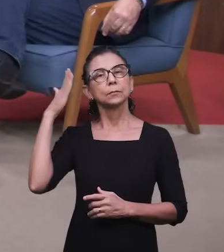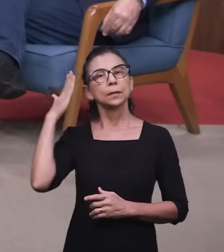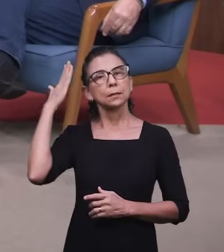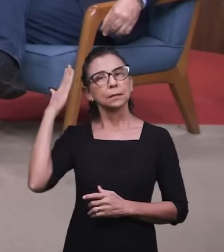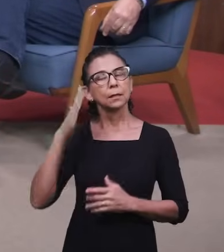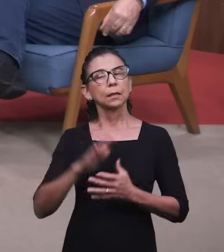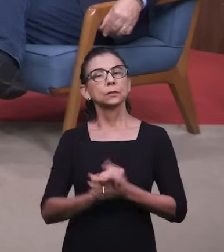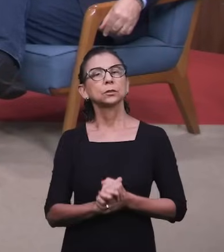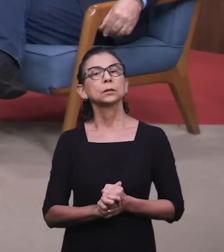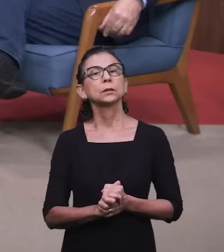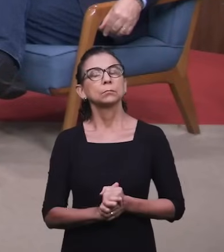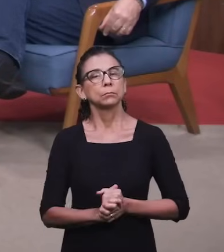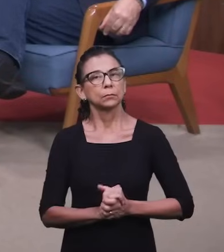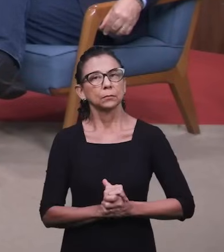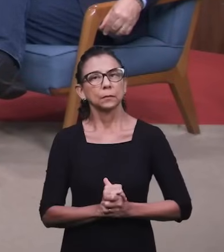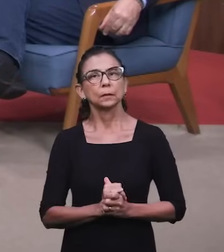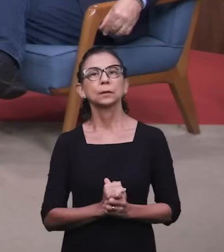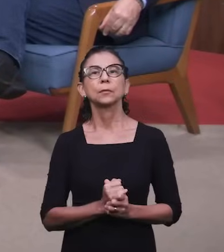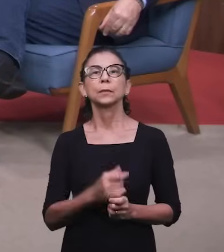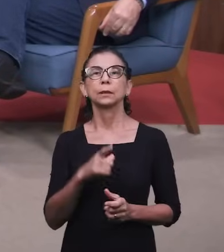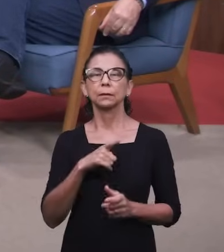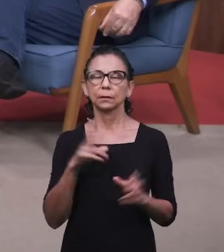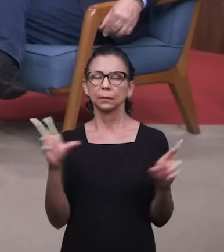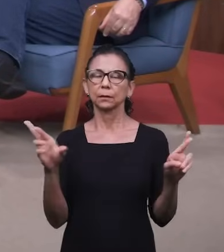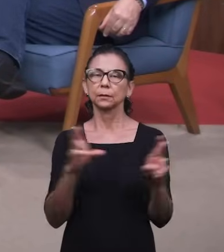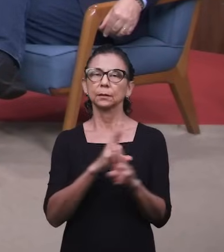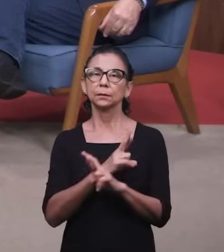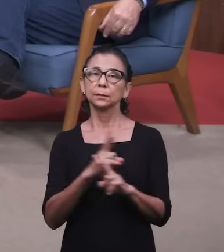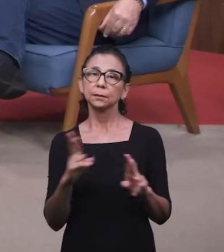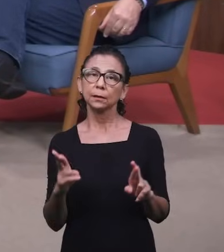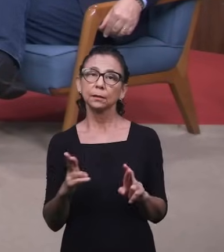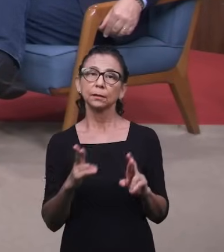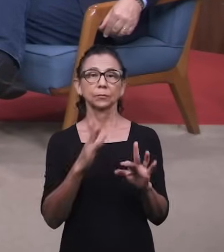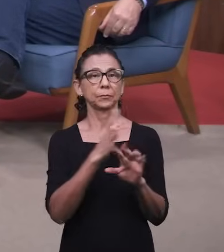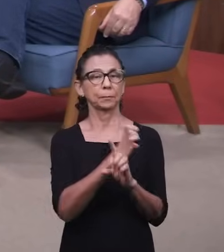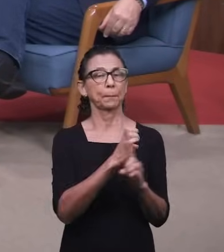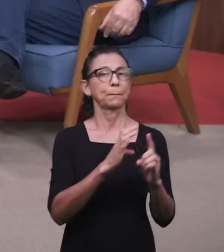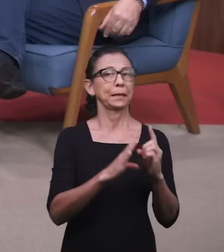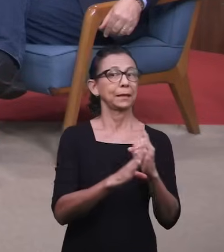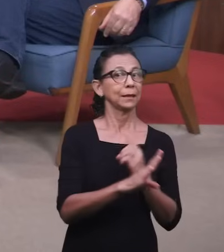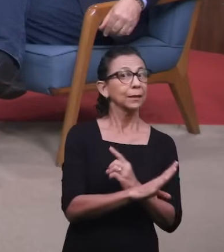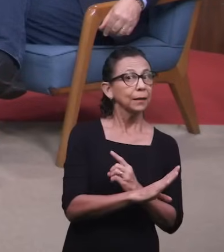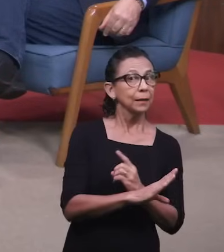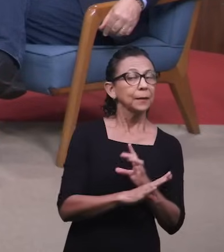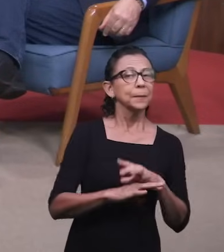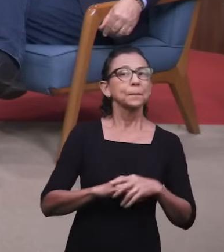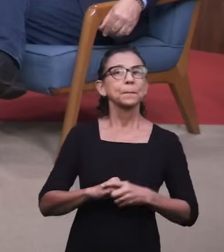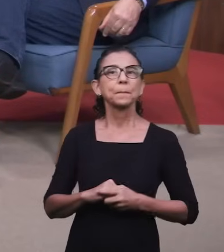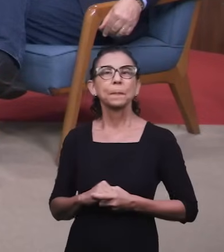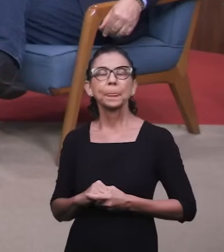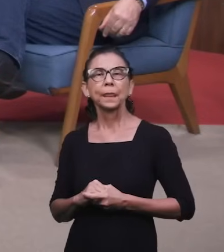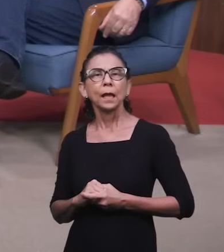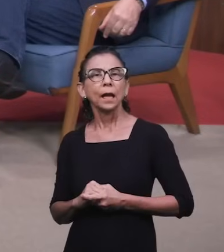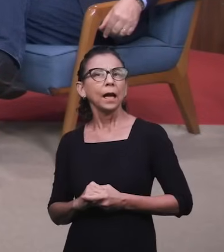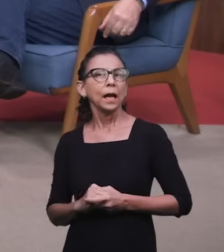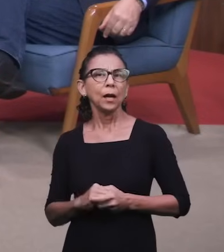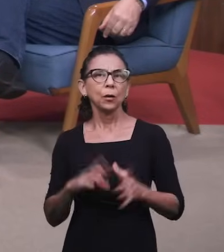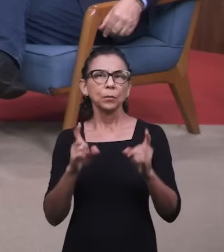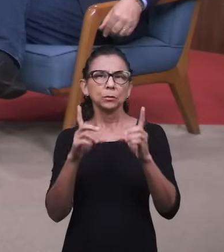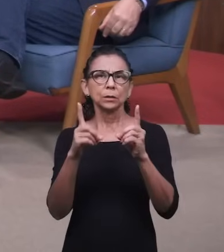de alguma maneira, conexas, ligadas com o tema da escola bíblica, ou seja, aquela doutrina